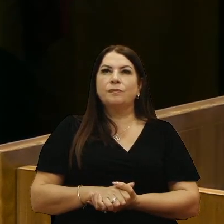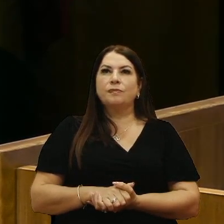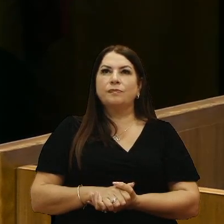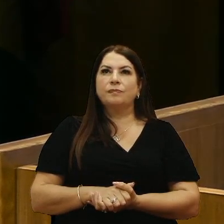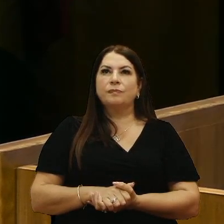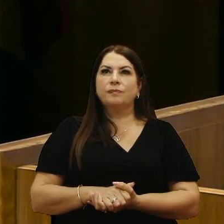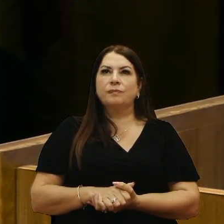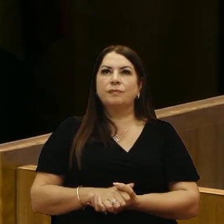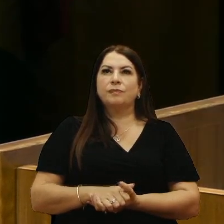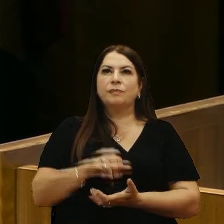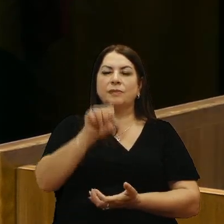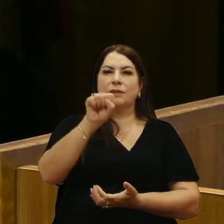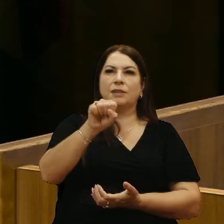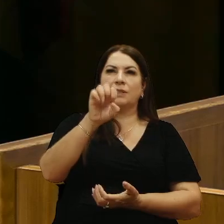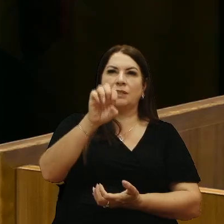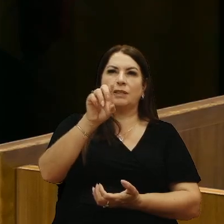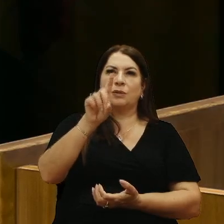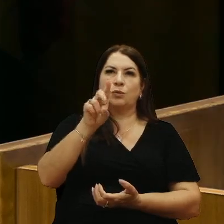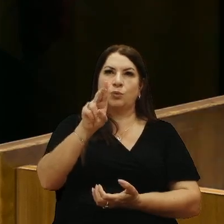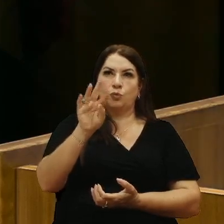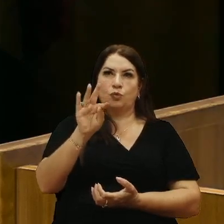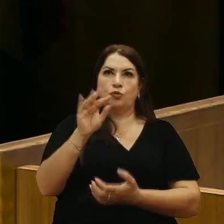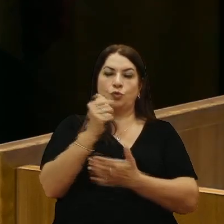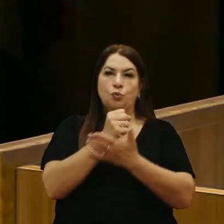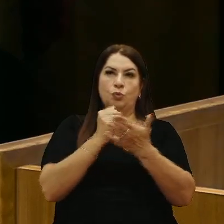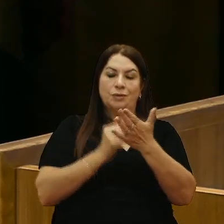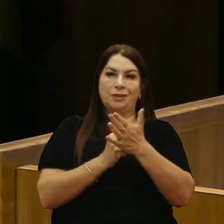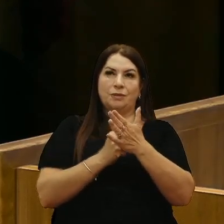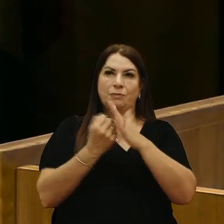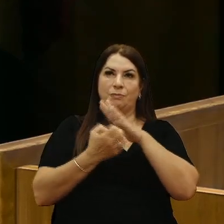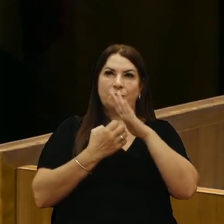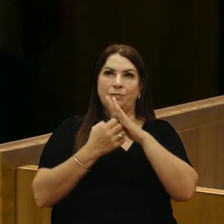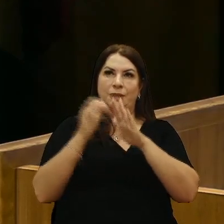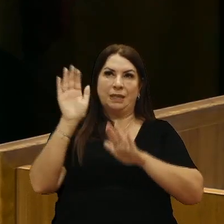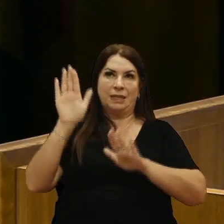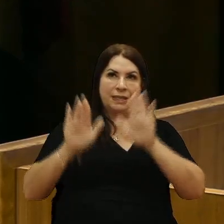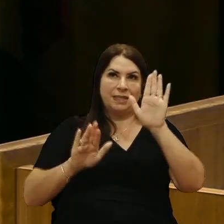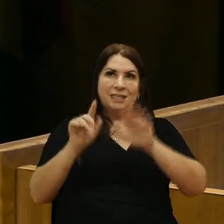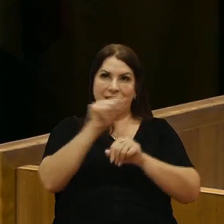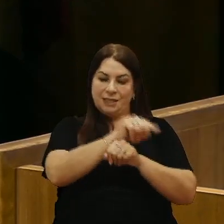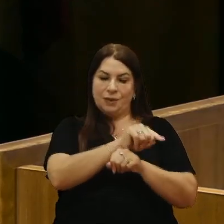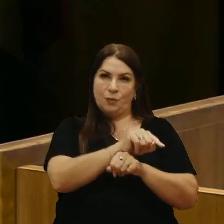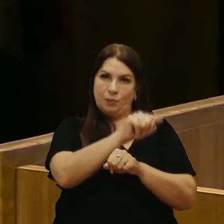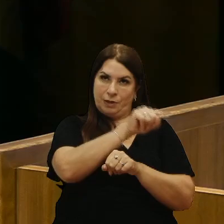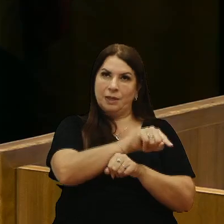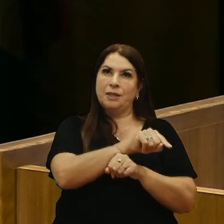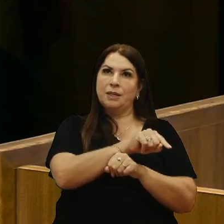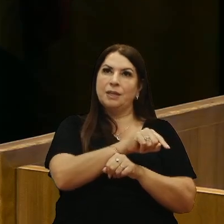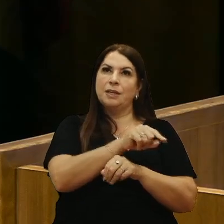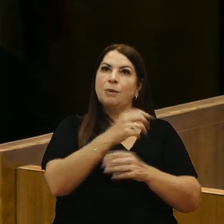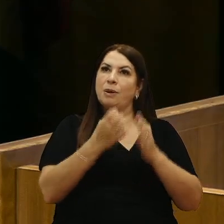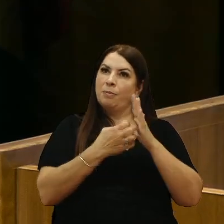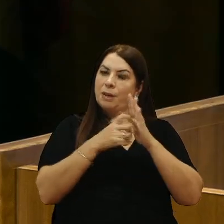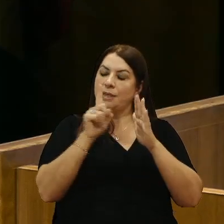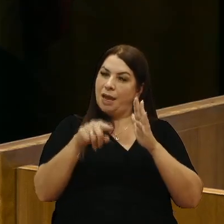A Sedut contratou uma empresa, através de licitação. Uma empresa de segurança.